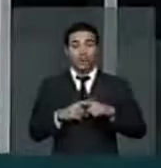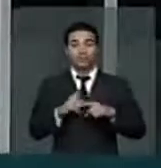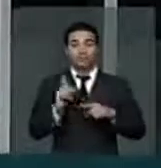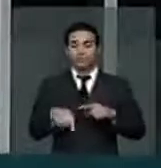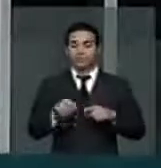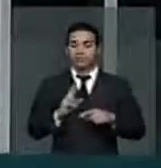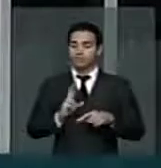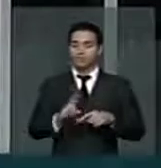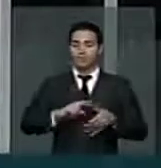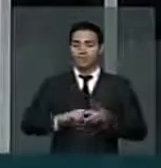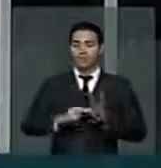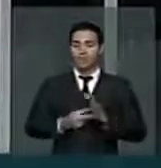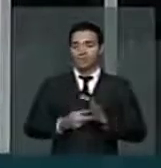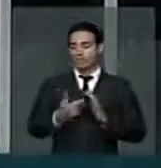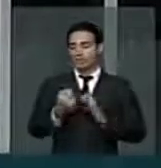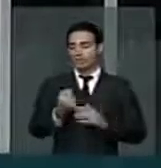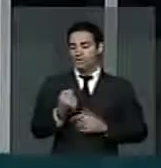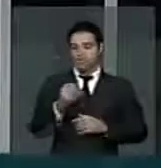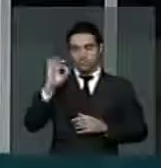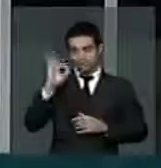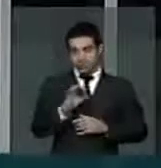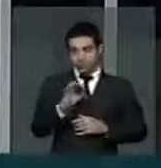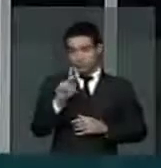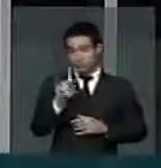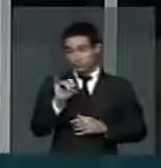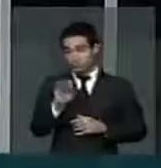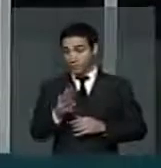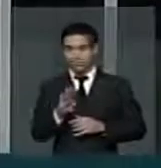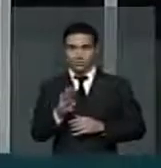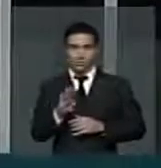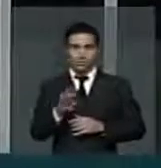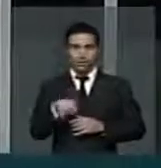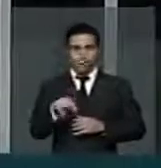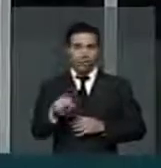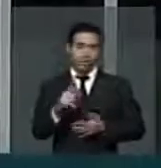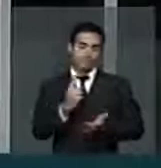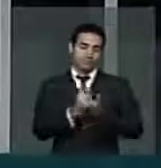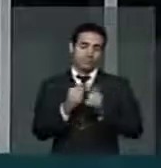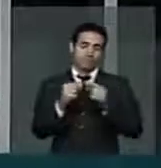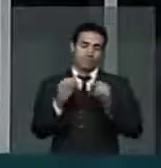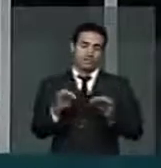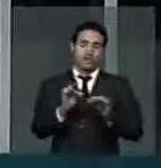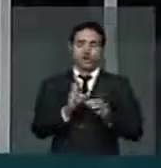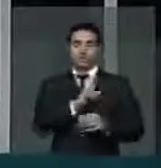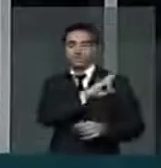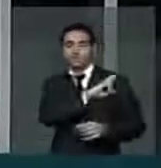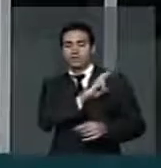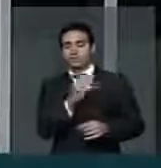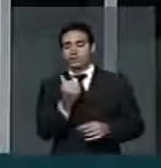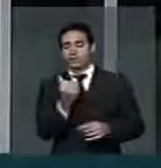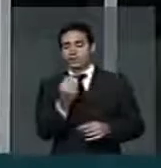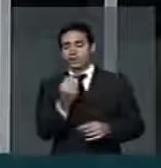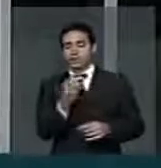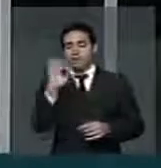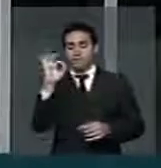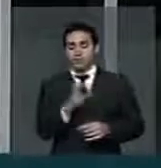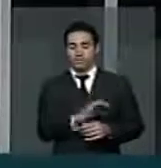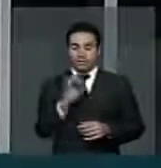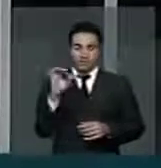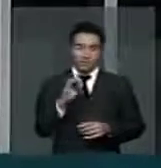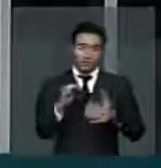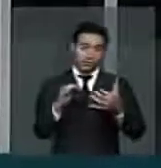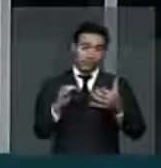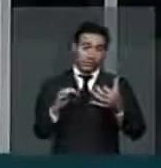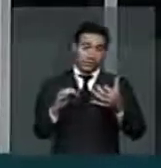representa 20% do nosso PIB. É ela que é responsável por 60% dos